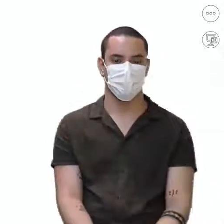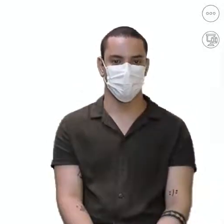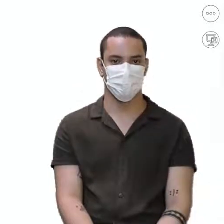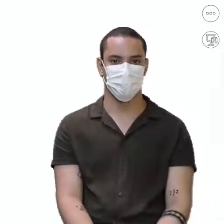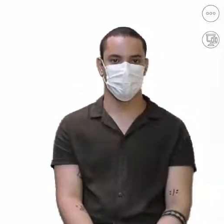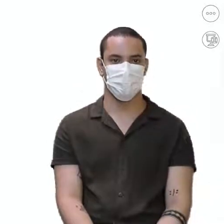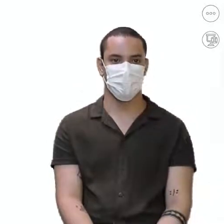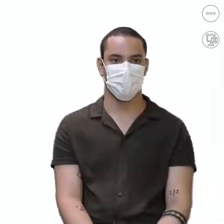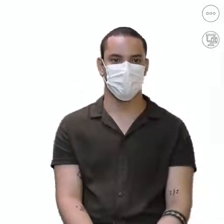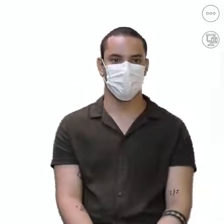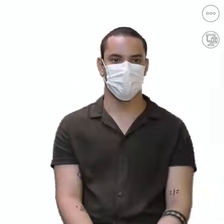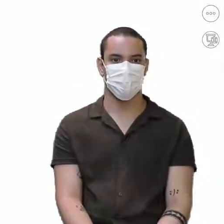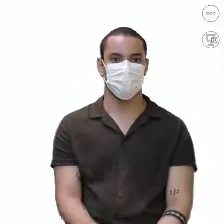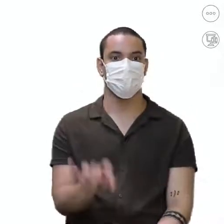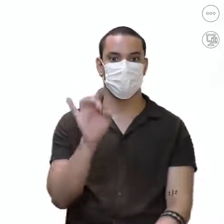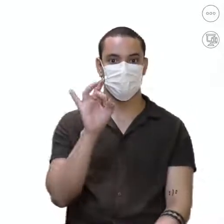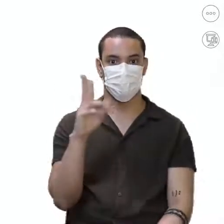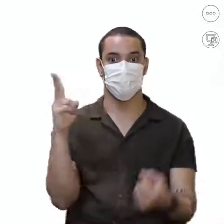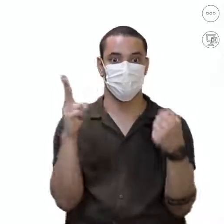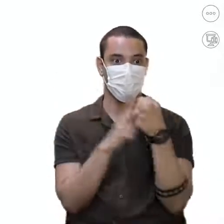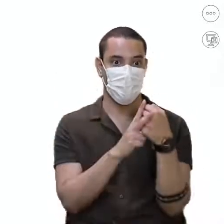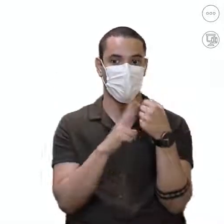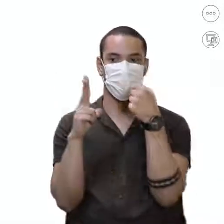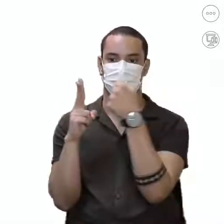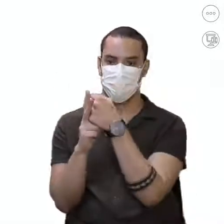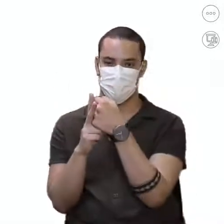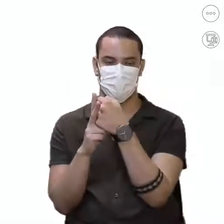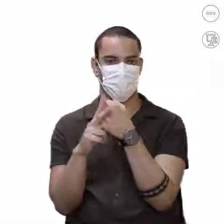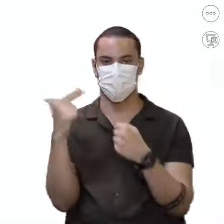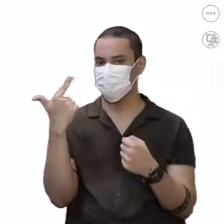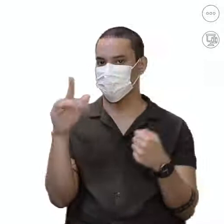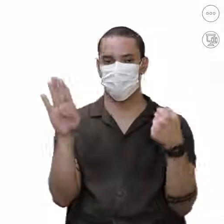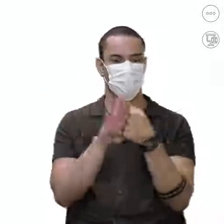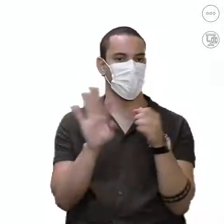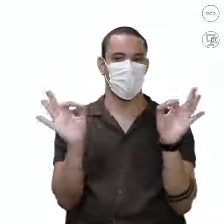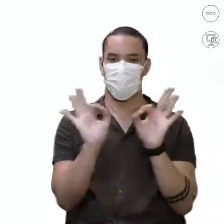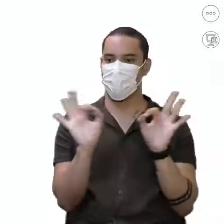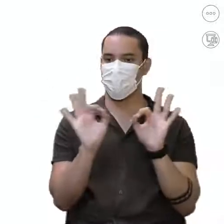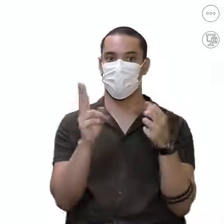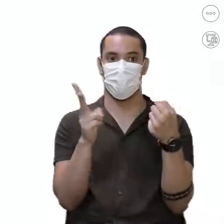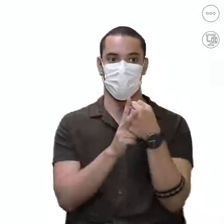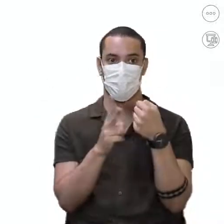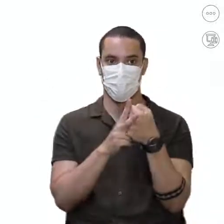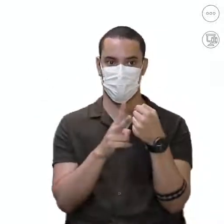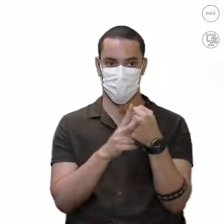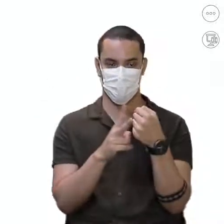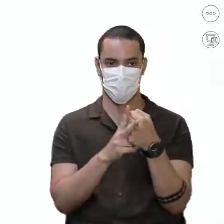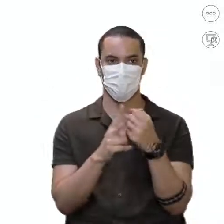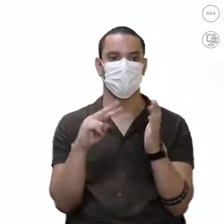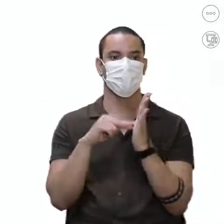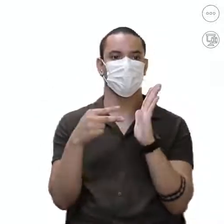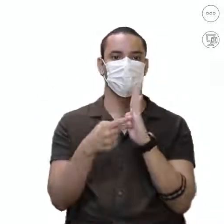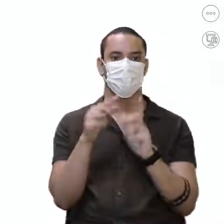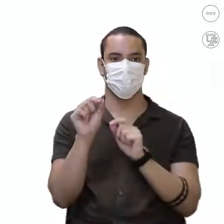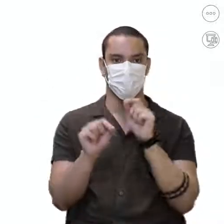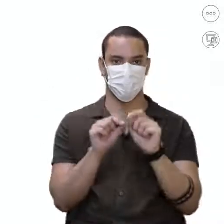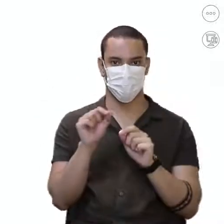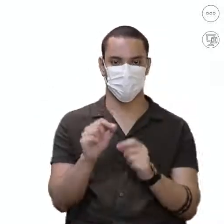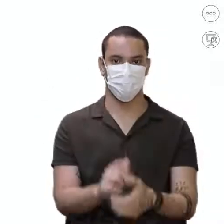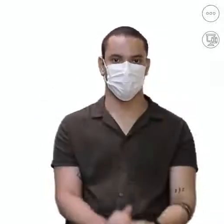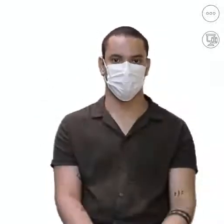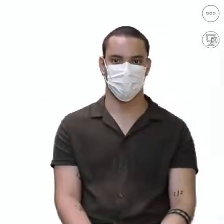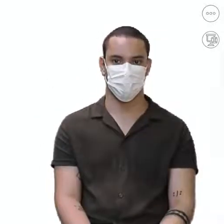que aqui só estamos trabalhando com verbos. Não estamos trabalhando com nenhum substantivo. Então, significa que você vai ter que